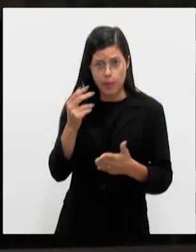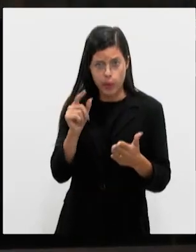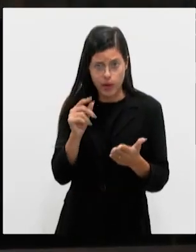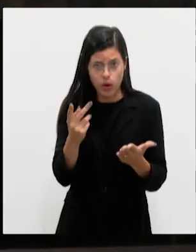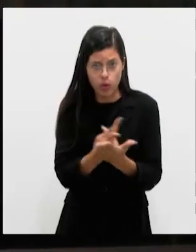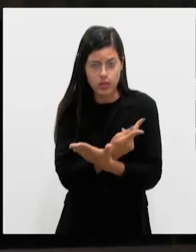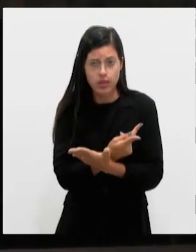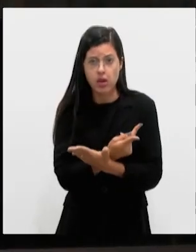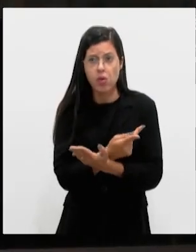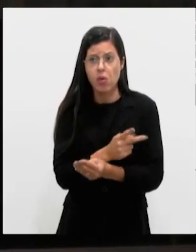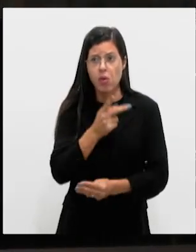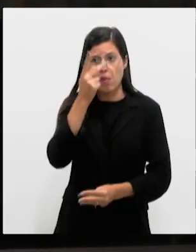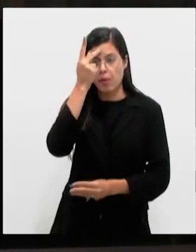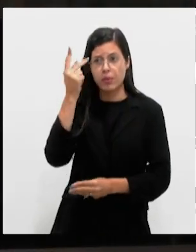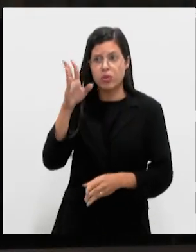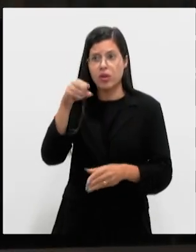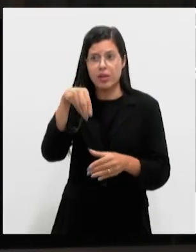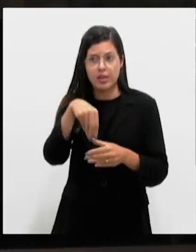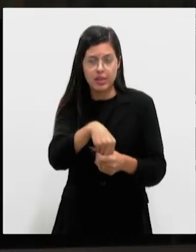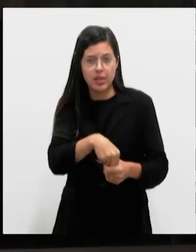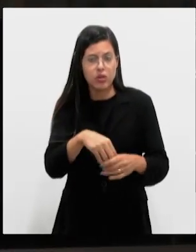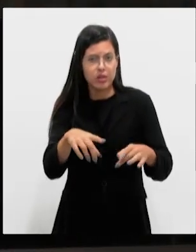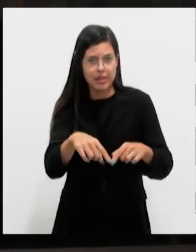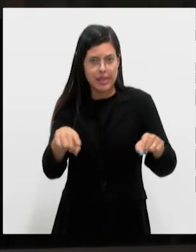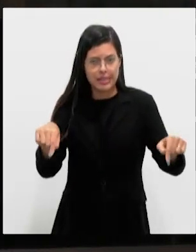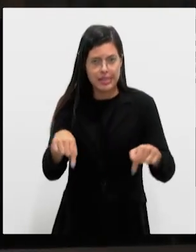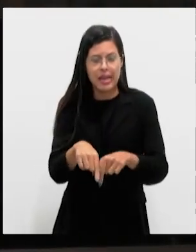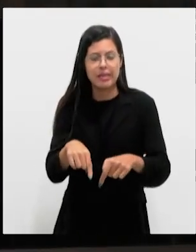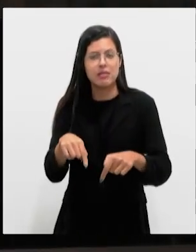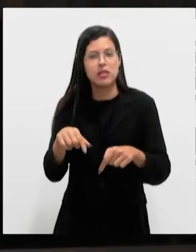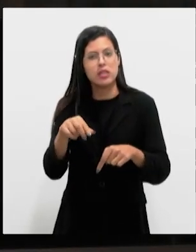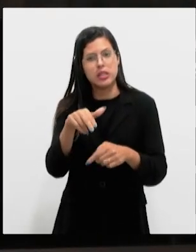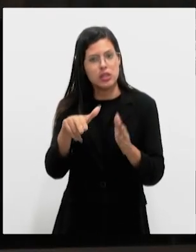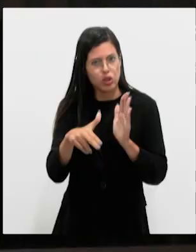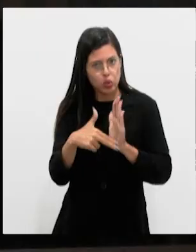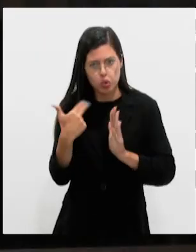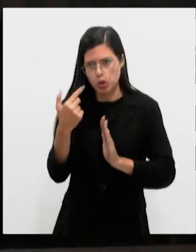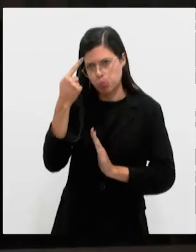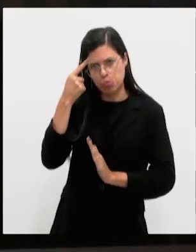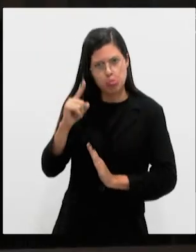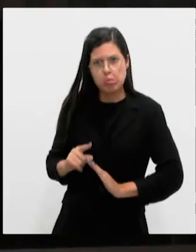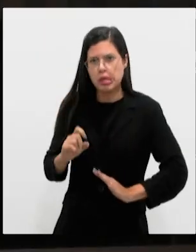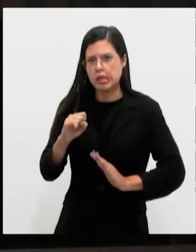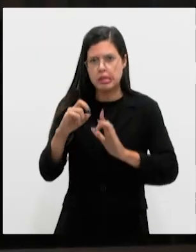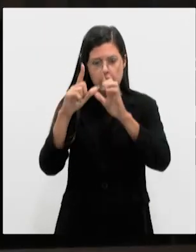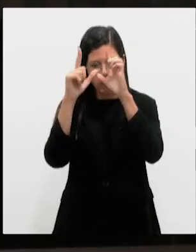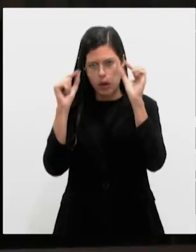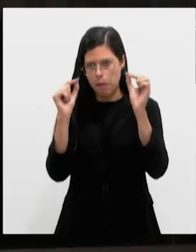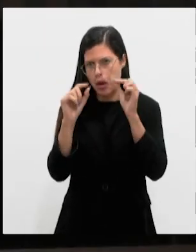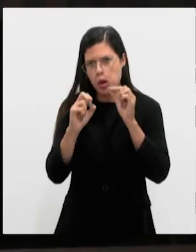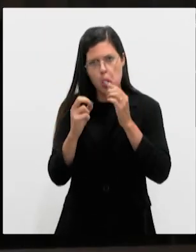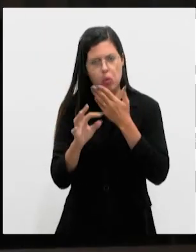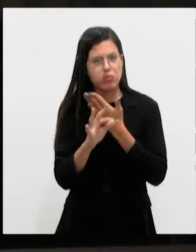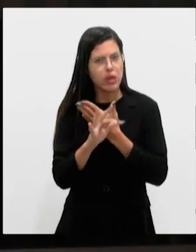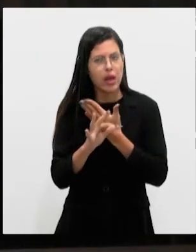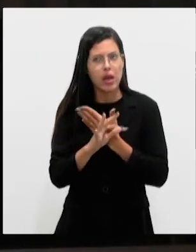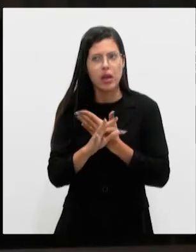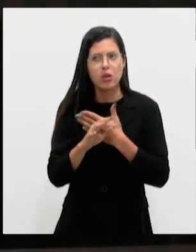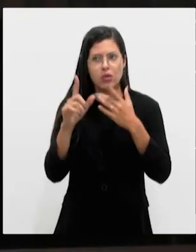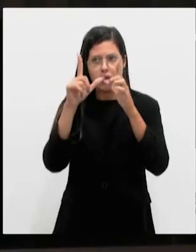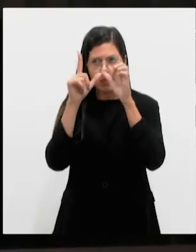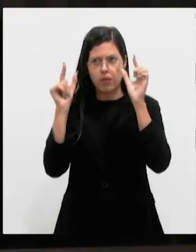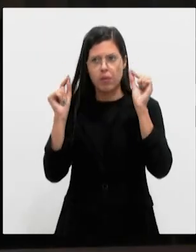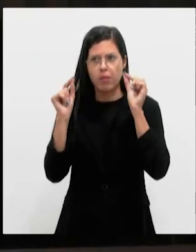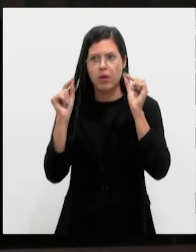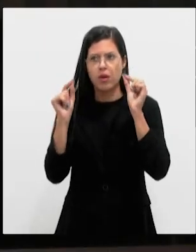Alguém dentro da sala de cirurgia, não sei se foi enfermeiro, técnica de enfermar, seja lá o que for, enfermeira obstetra,